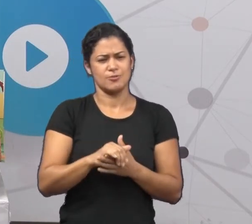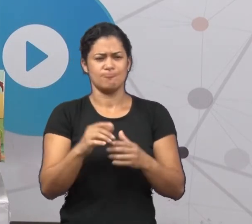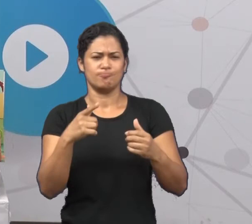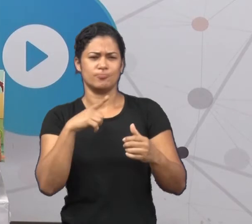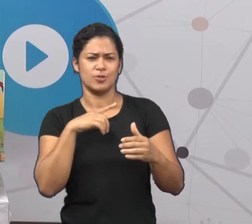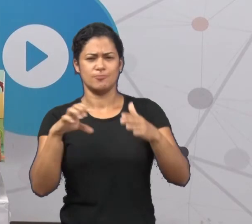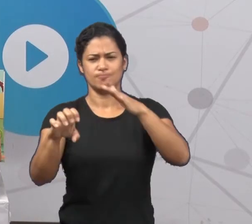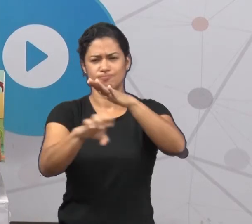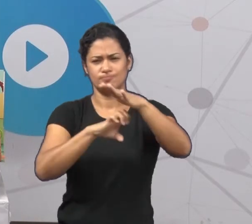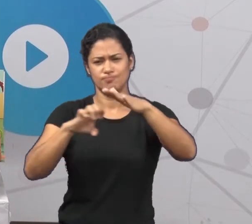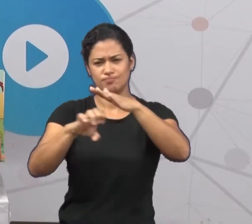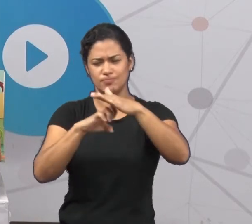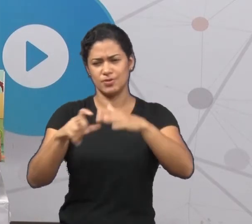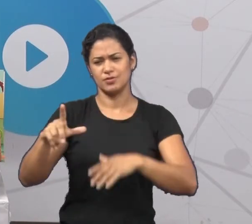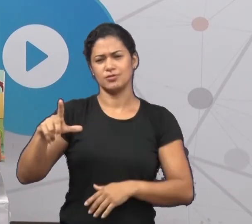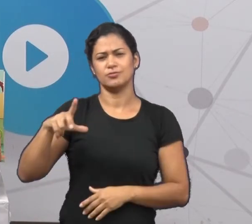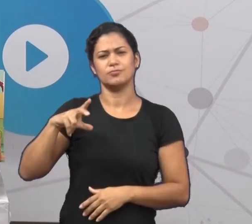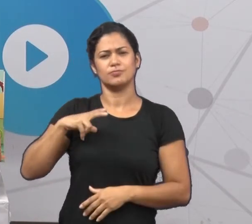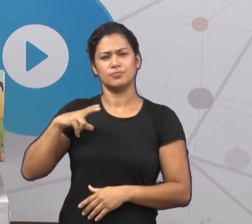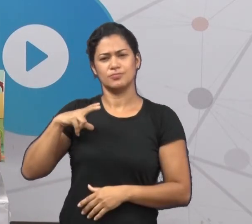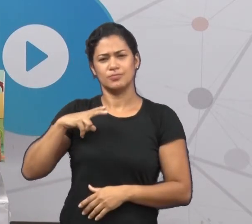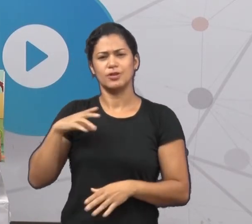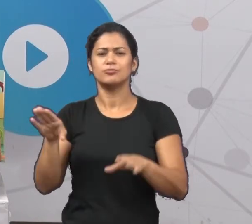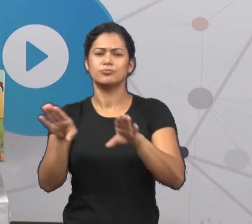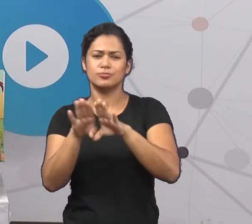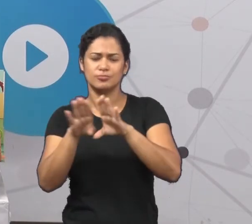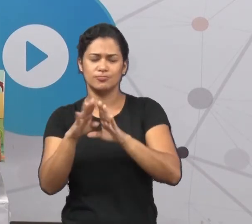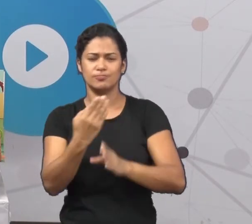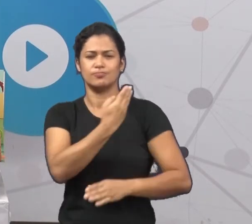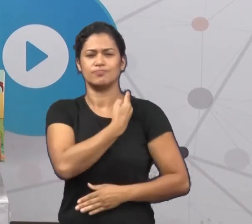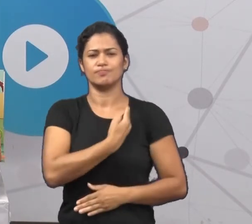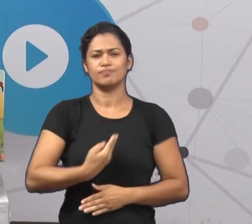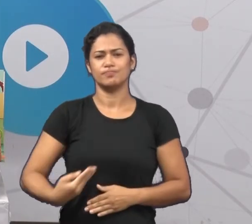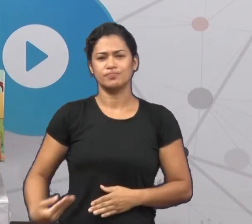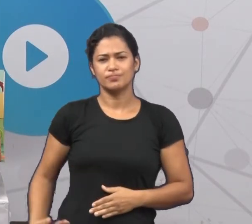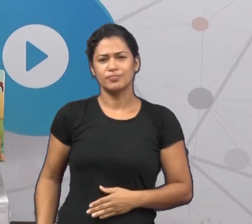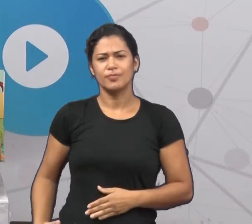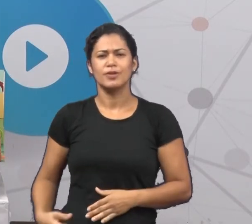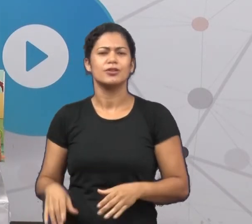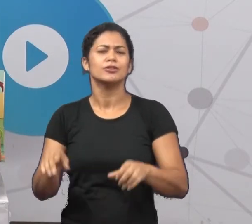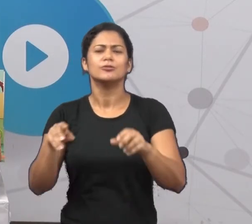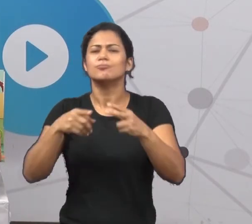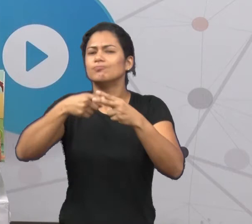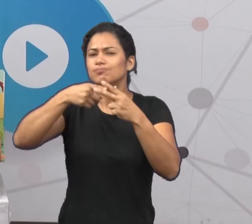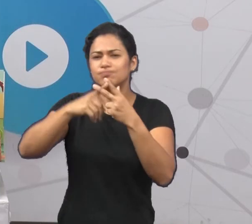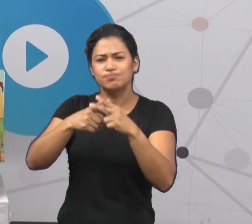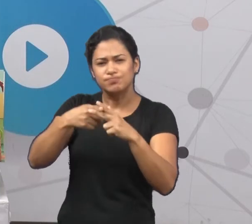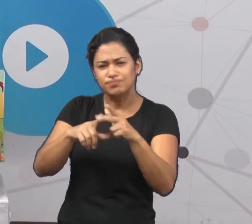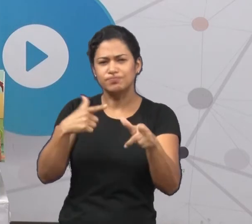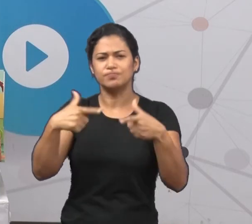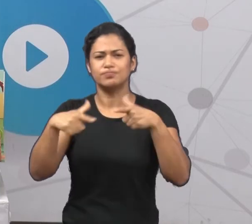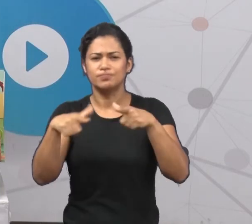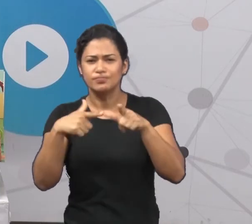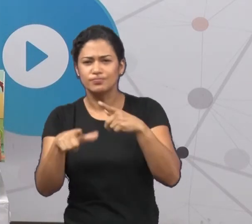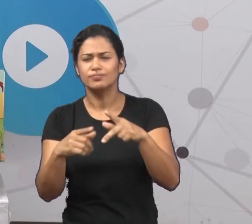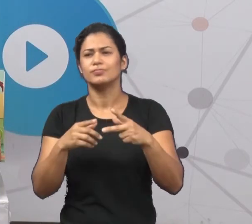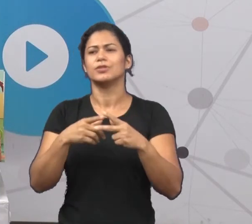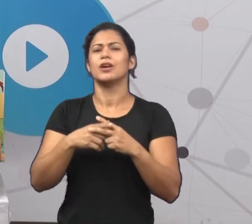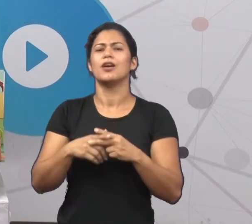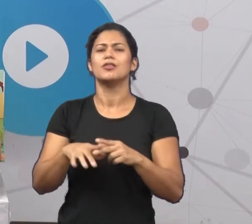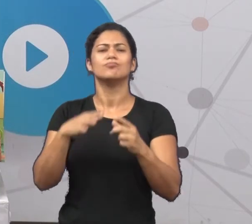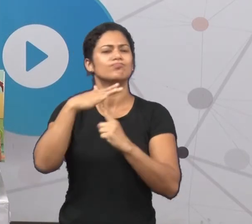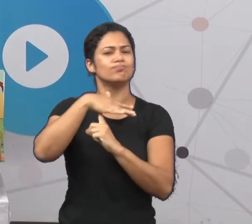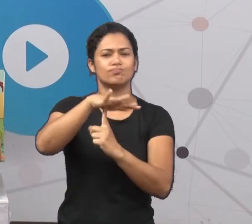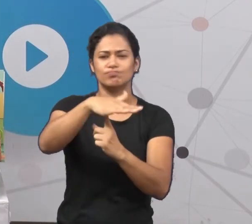empresas privadas, repartições públicas, trabalham como mecânico, trabalham em feiras